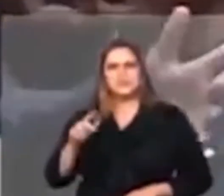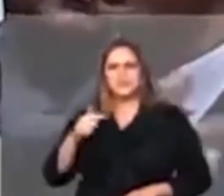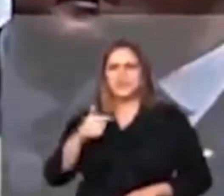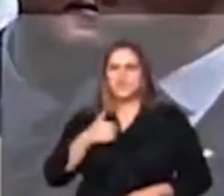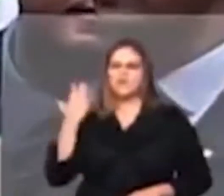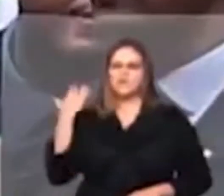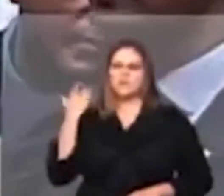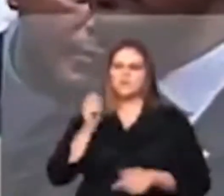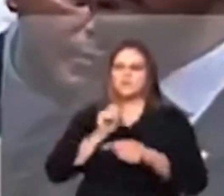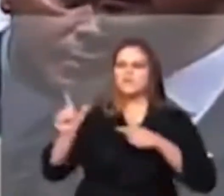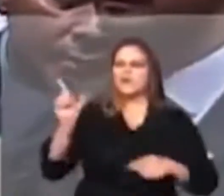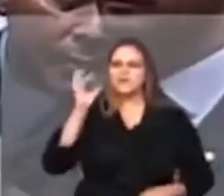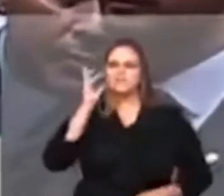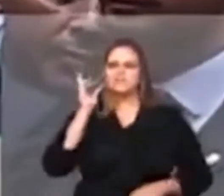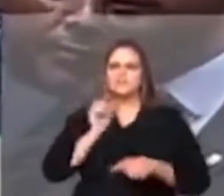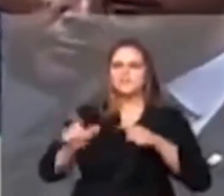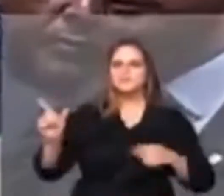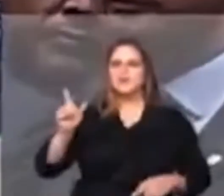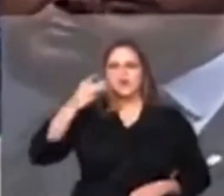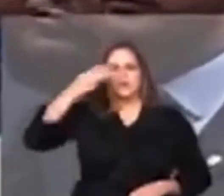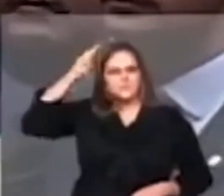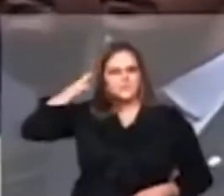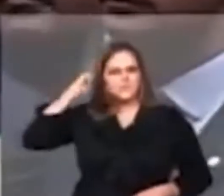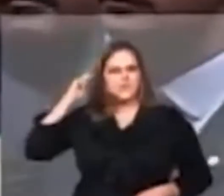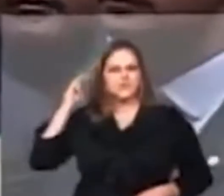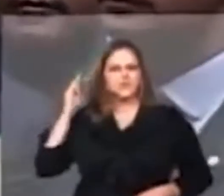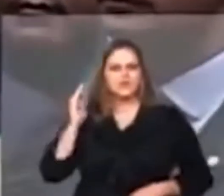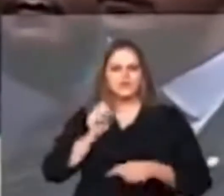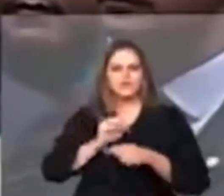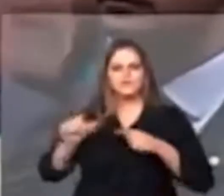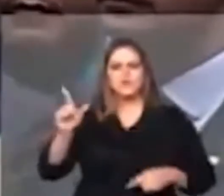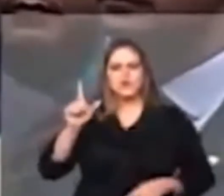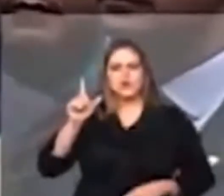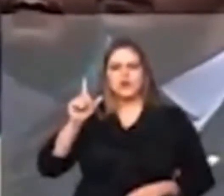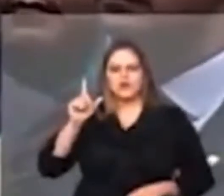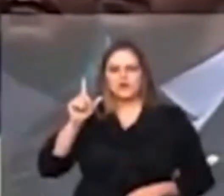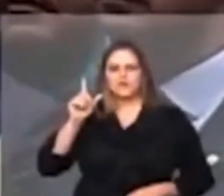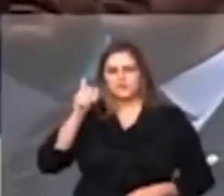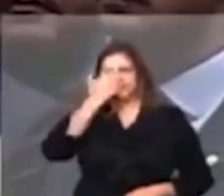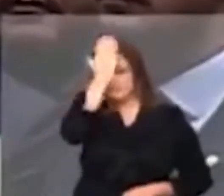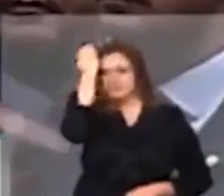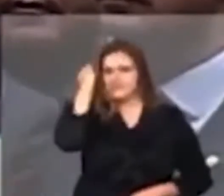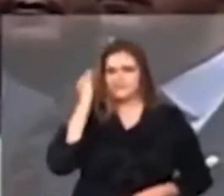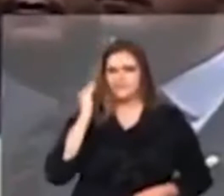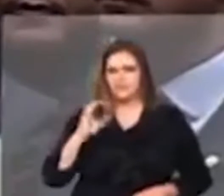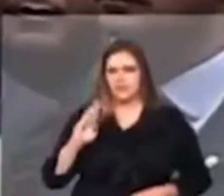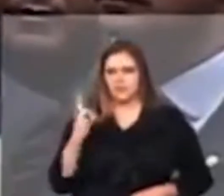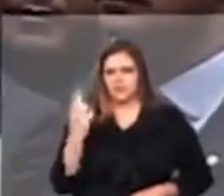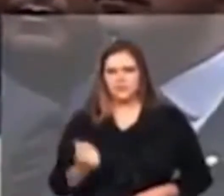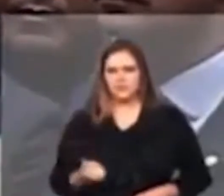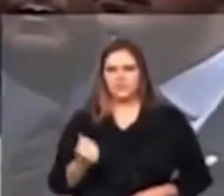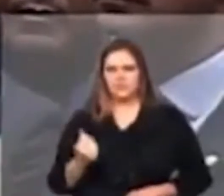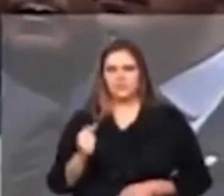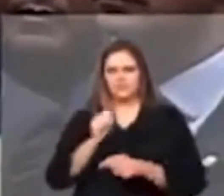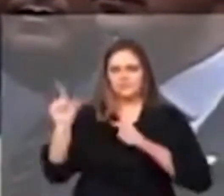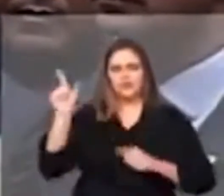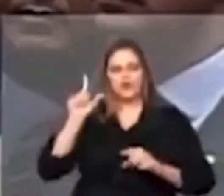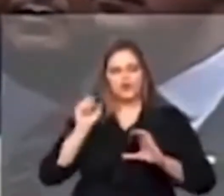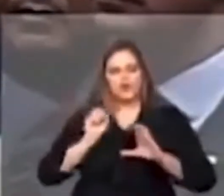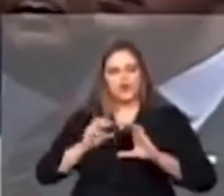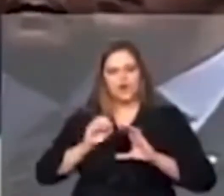fora Dilma, fora Michel Temer, fora Eduardo Cunha. Fora Rede